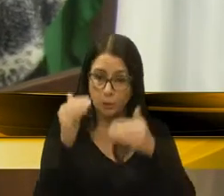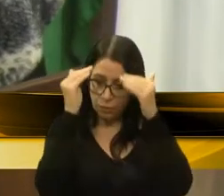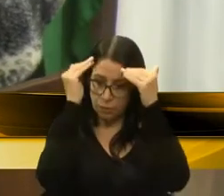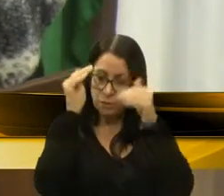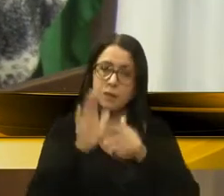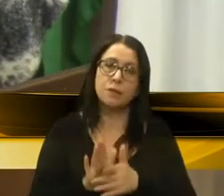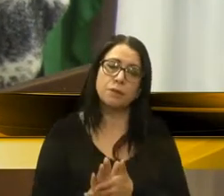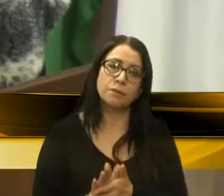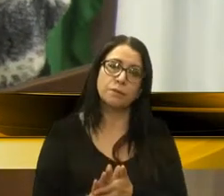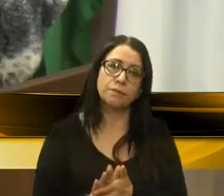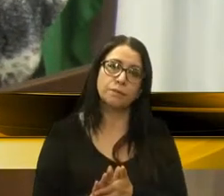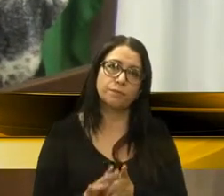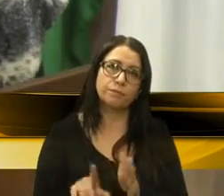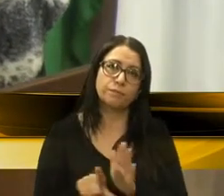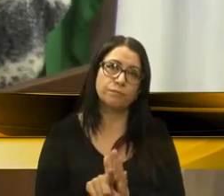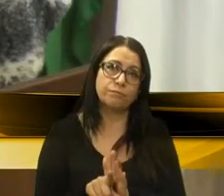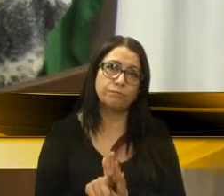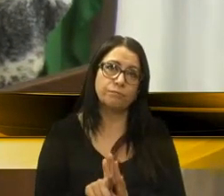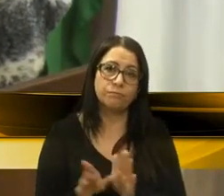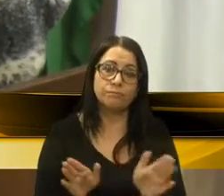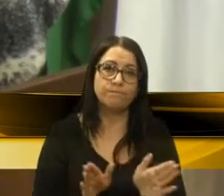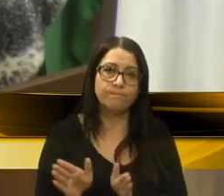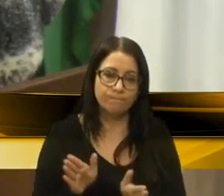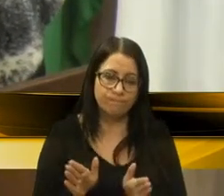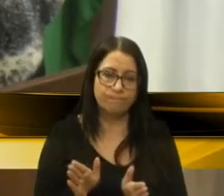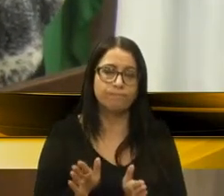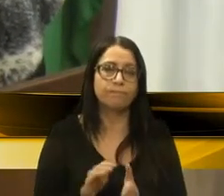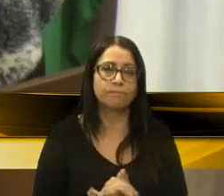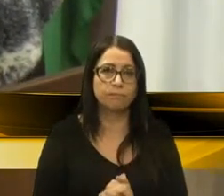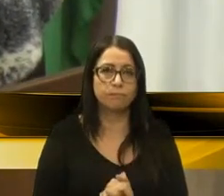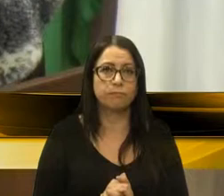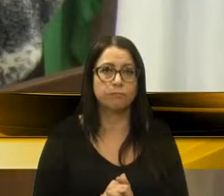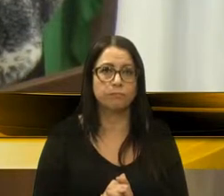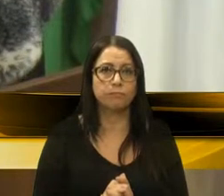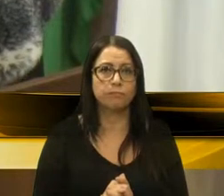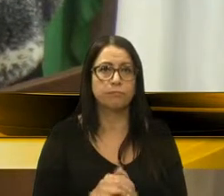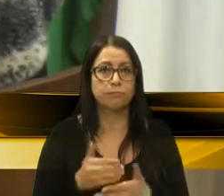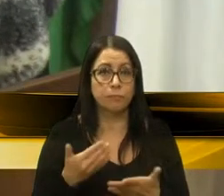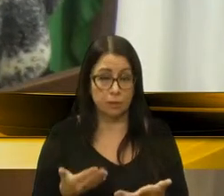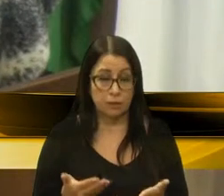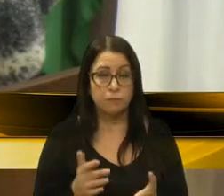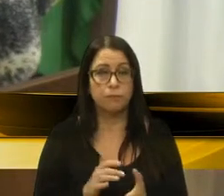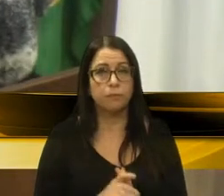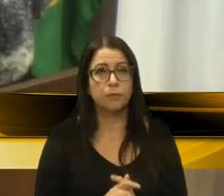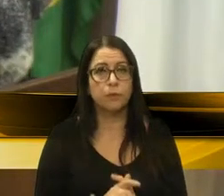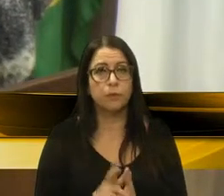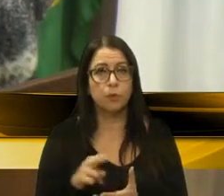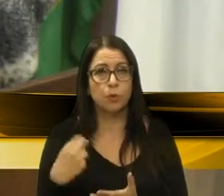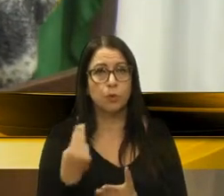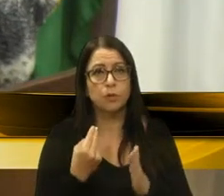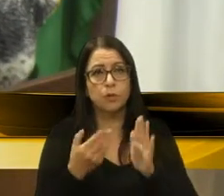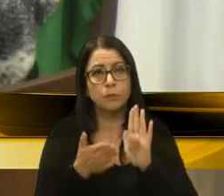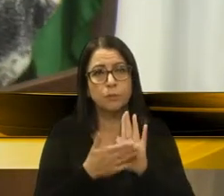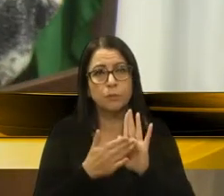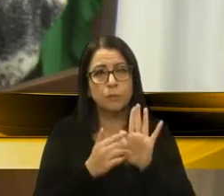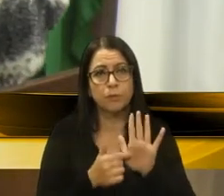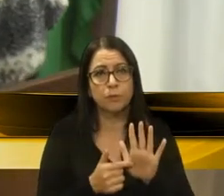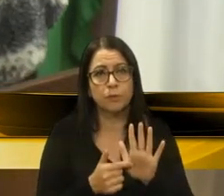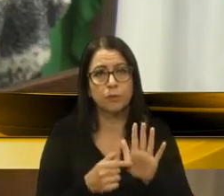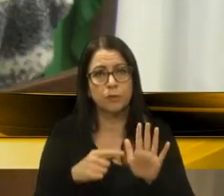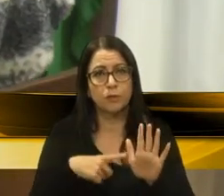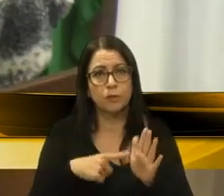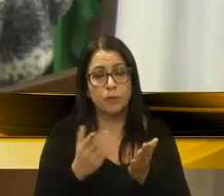respeitando a lei mínima de acessibilidade e mobilidade. Então, a nossa proposta foi que